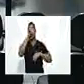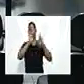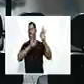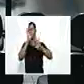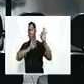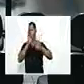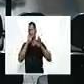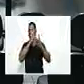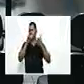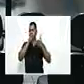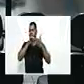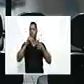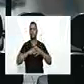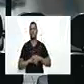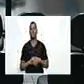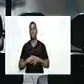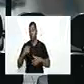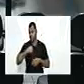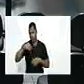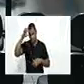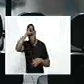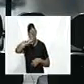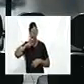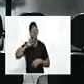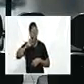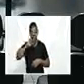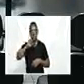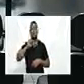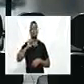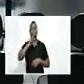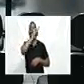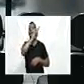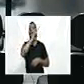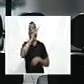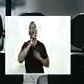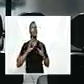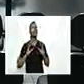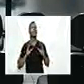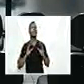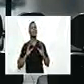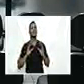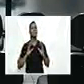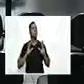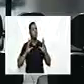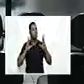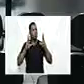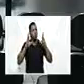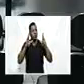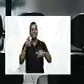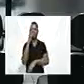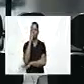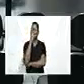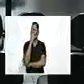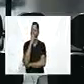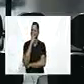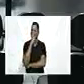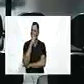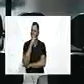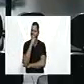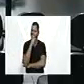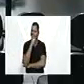eh uma coisa eu aprendi eh lá tudo tudo demora tudo é